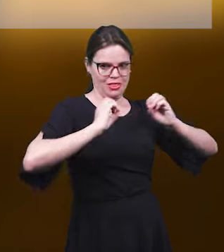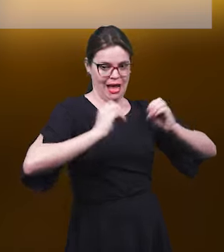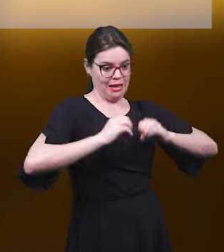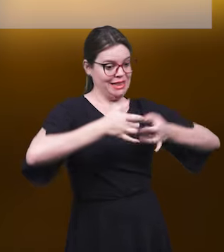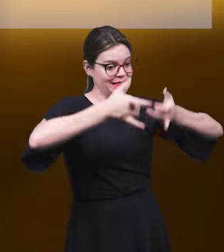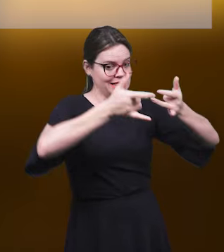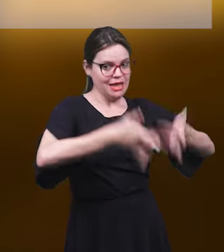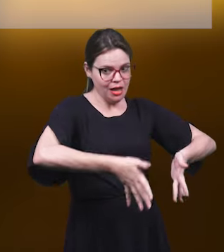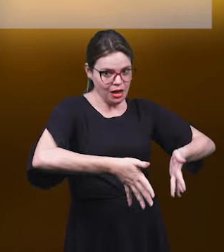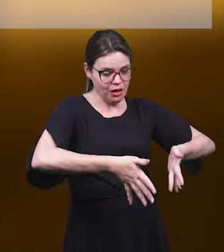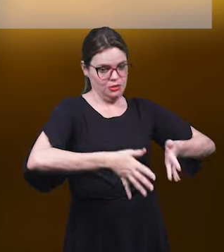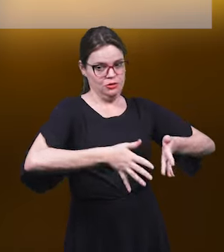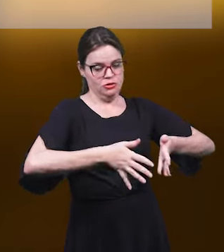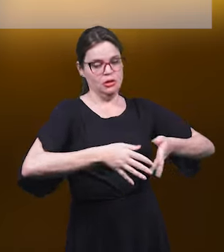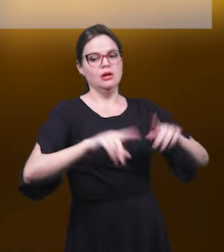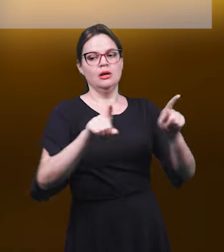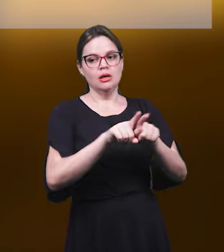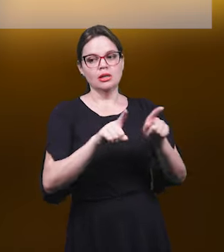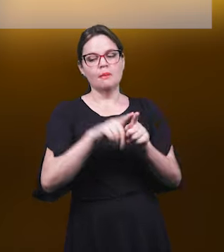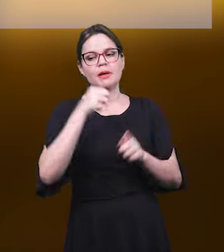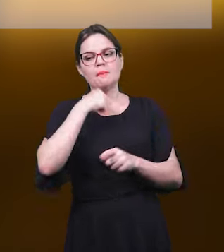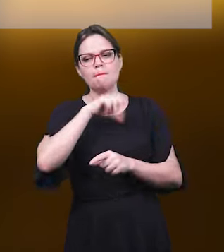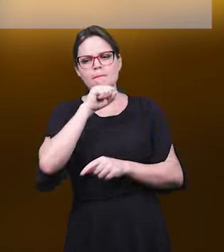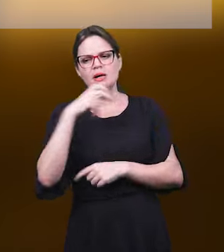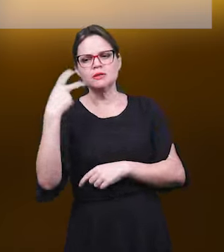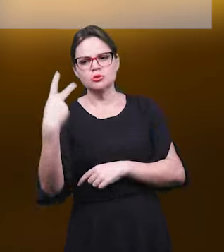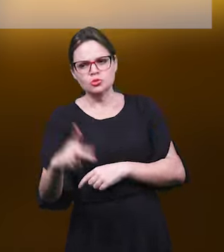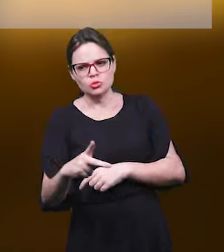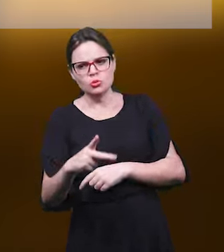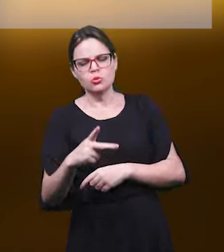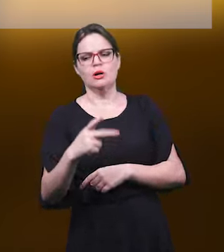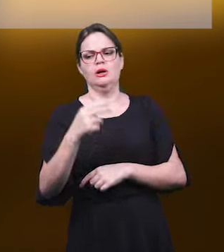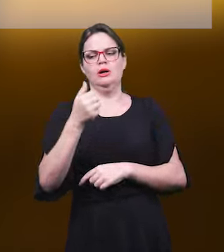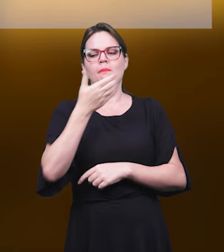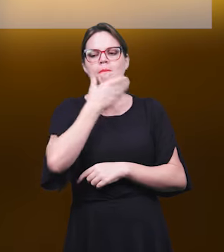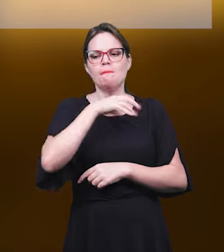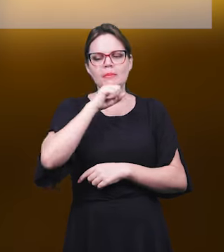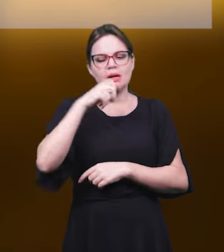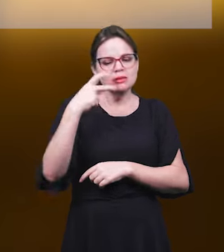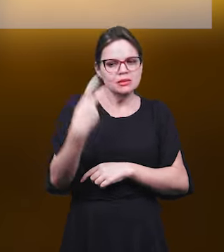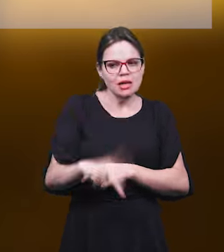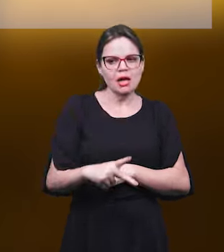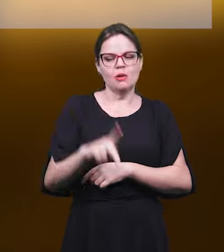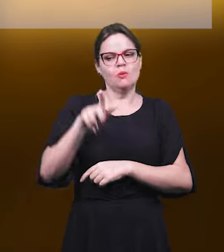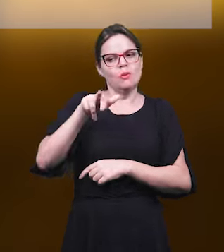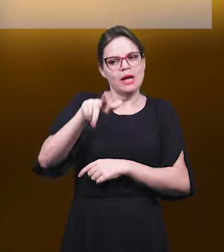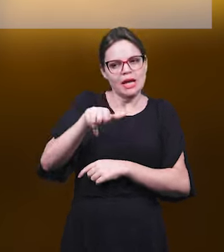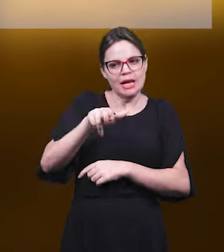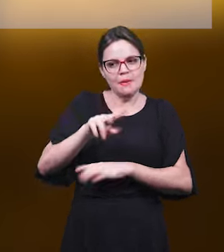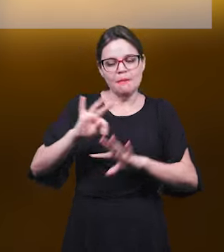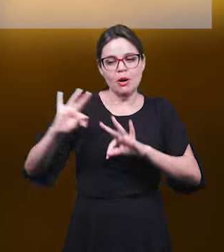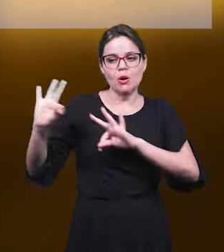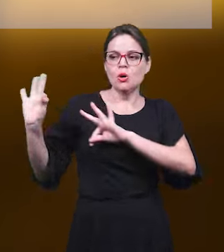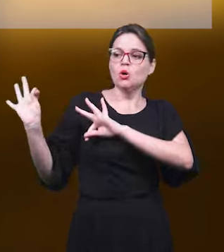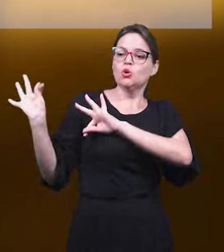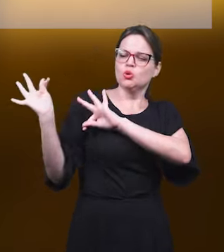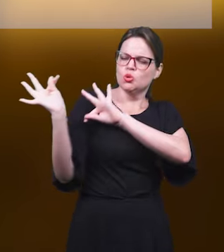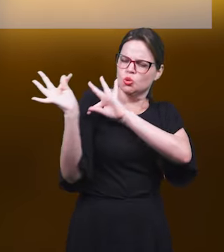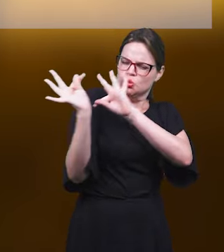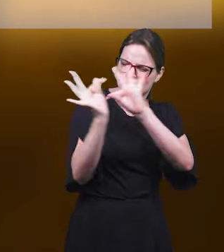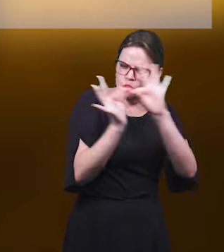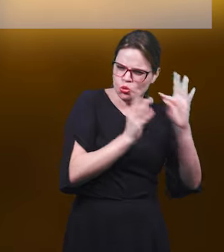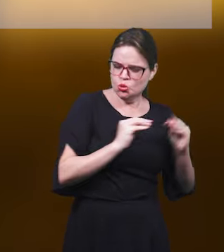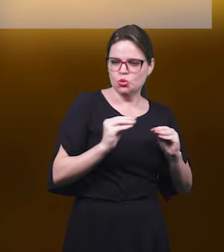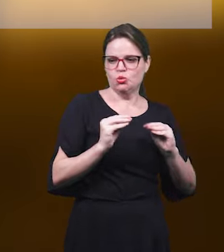contigo a teu pai e a tua mãe e a teus irmãos e a toda